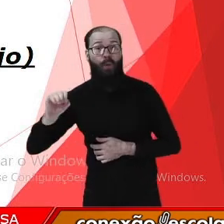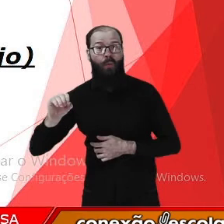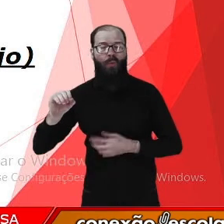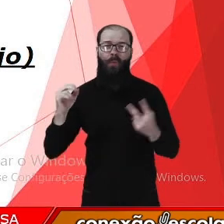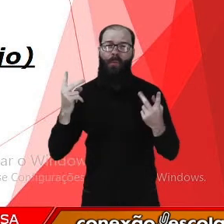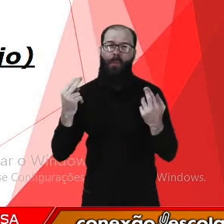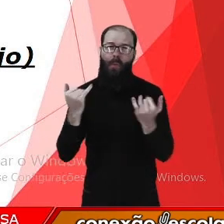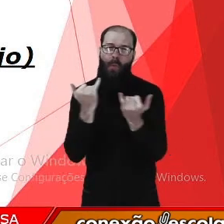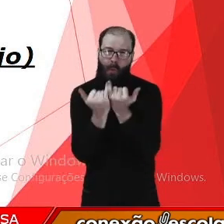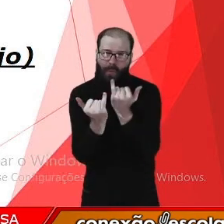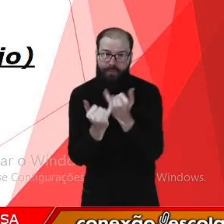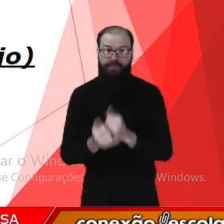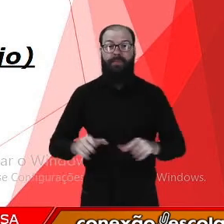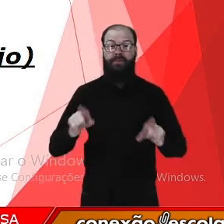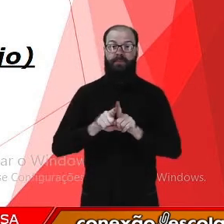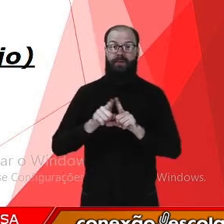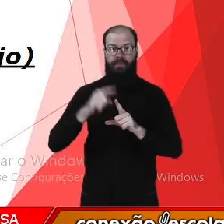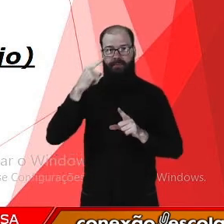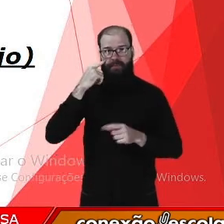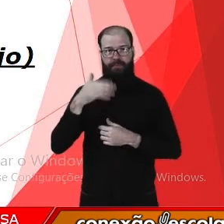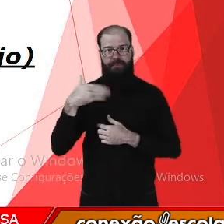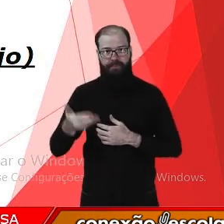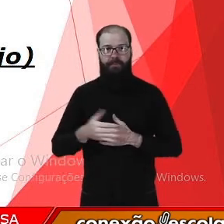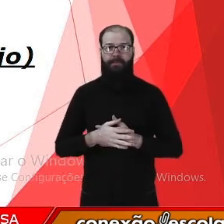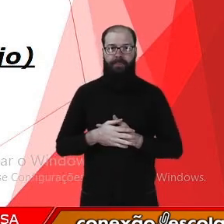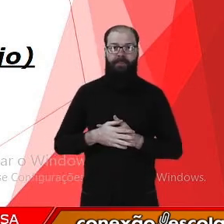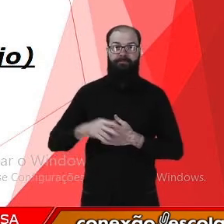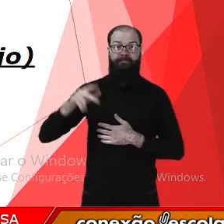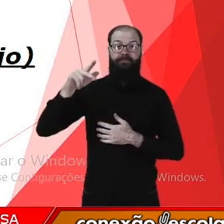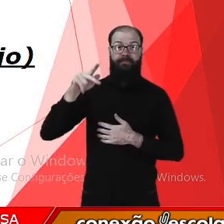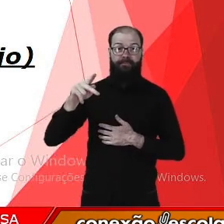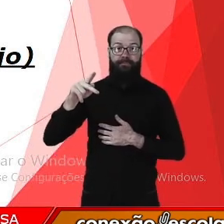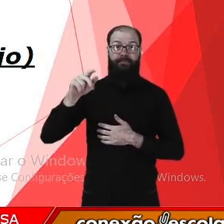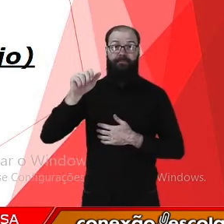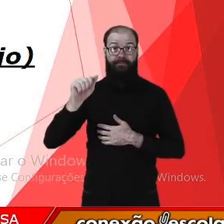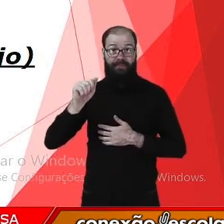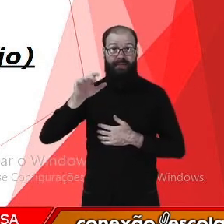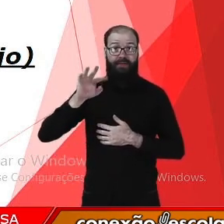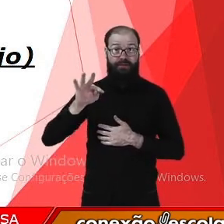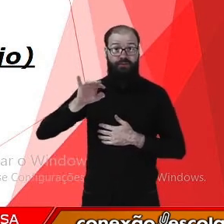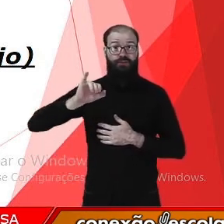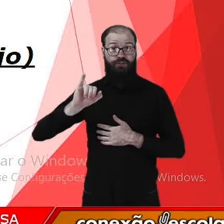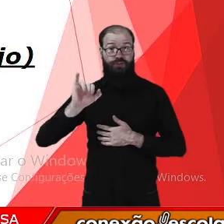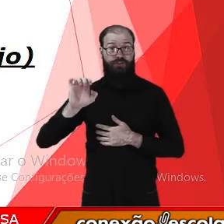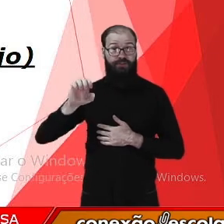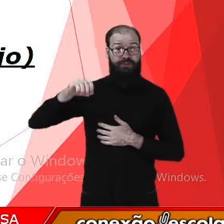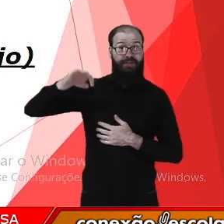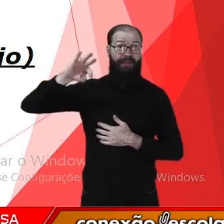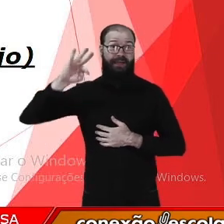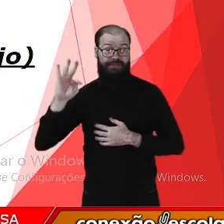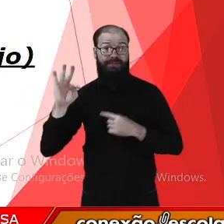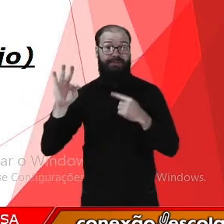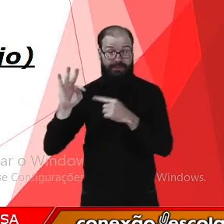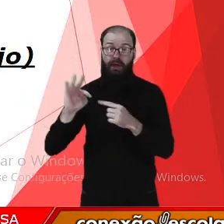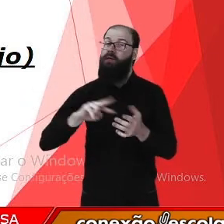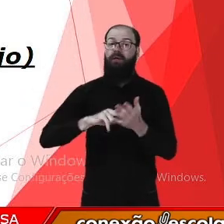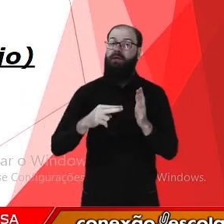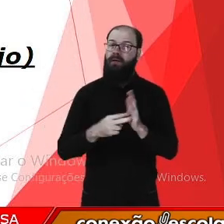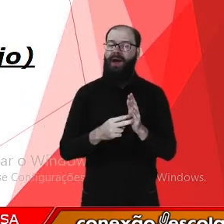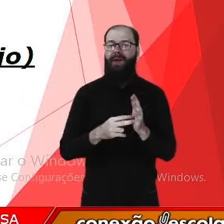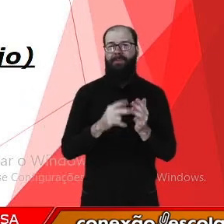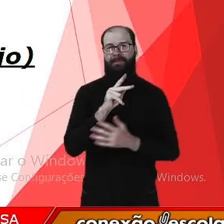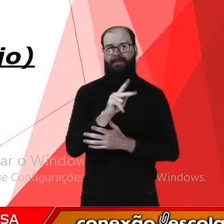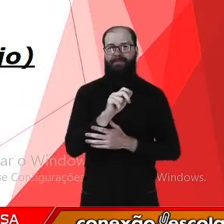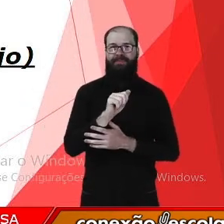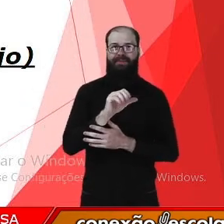ó, patient, paciente, razão, paciente. Temos